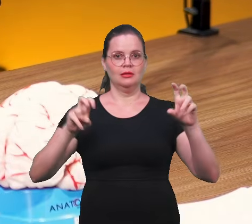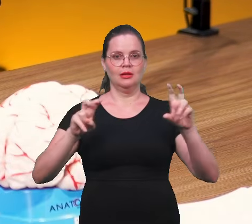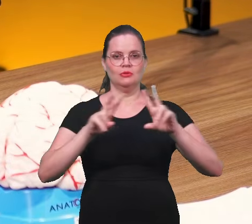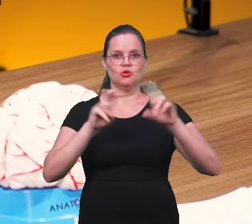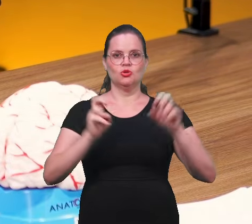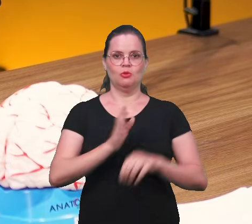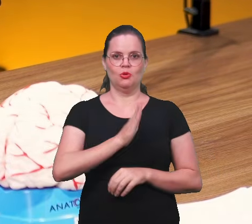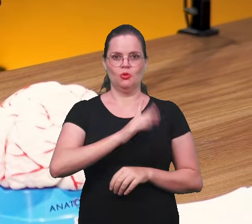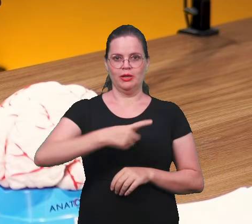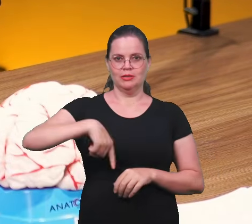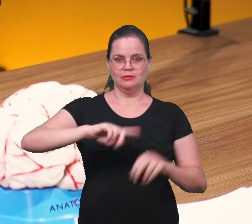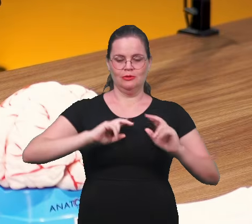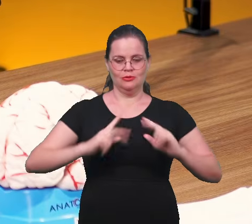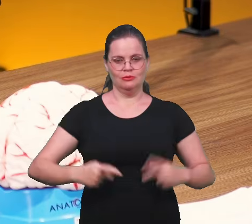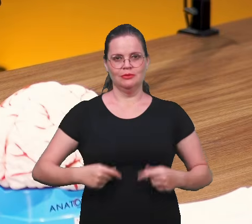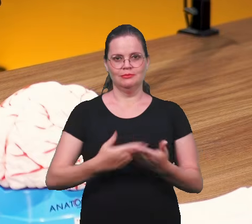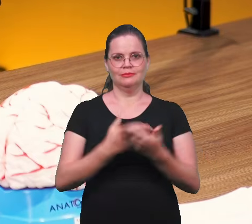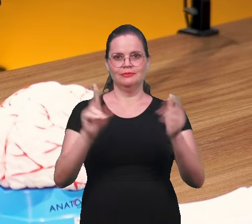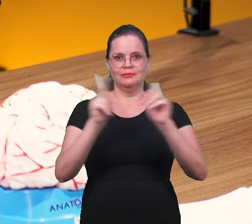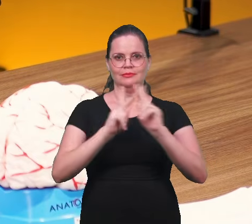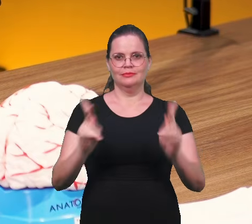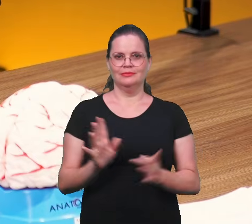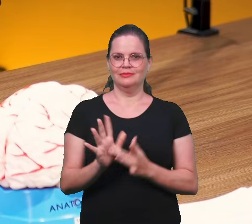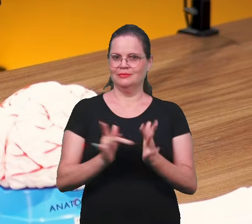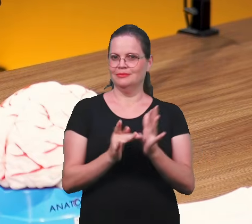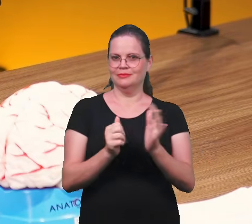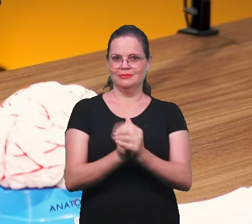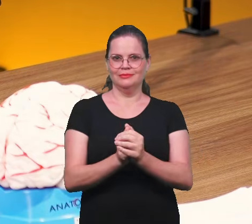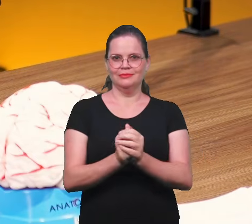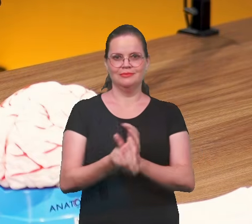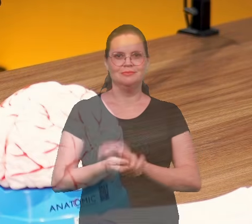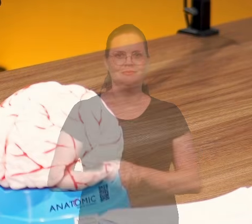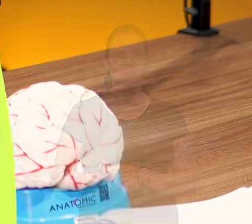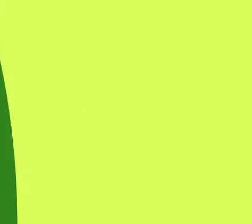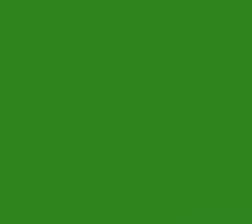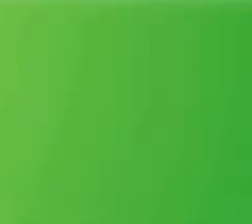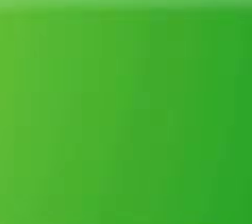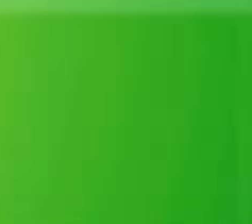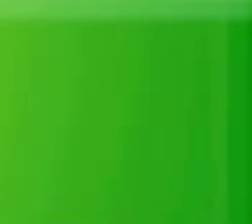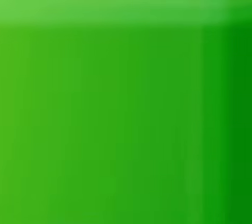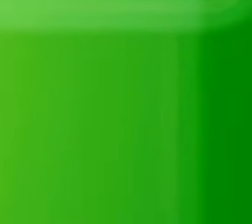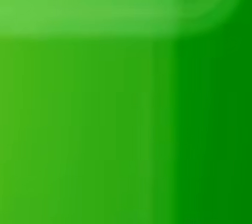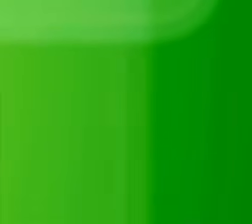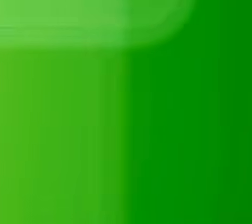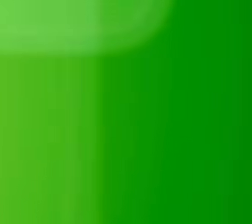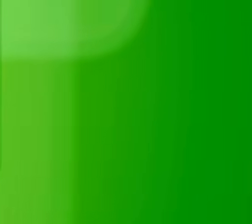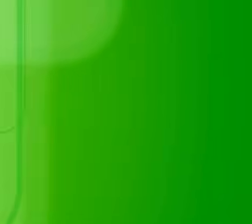nos desejando a todos a paz do Senhor Jesus.